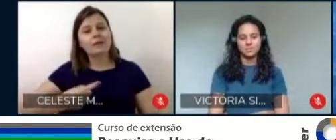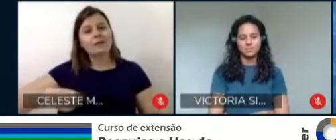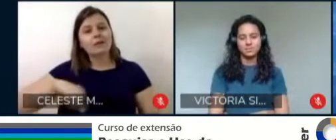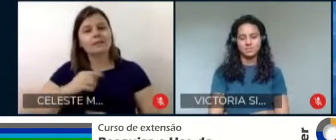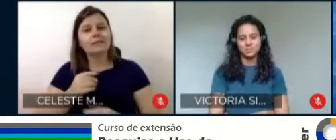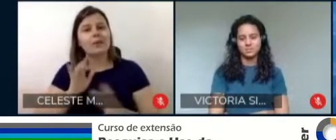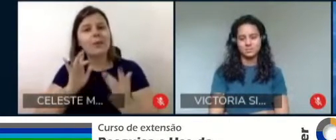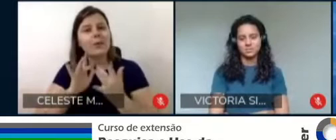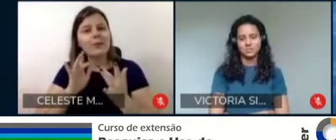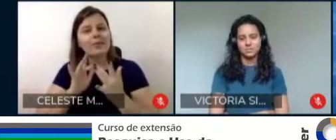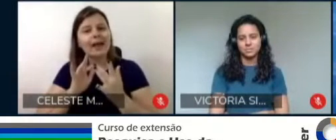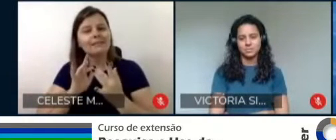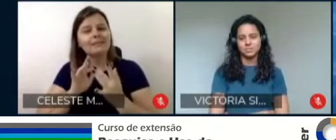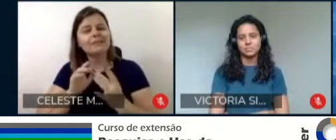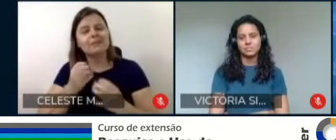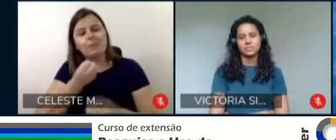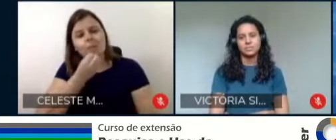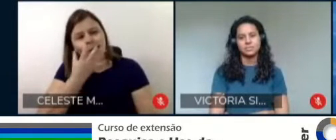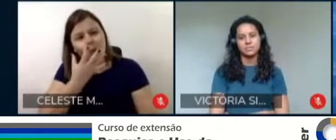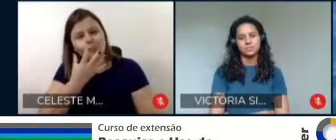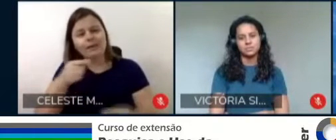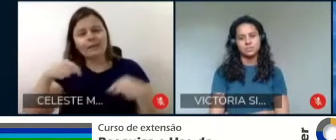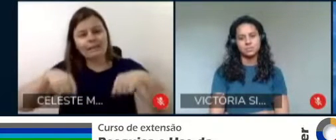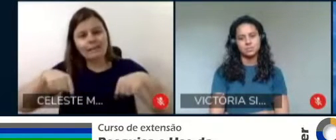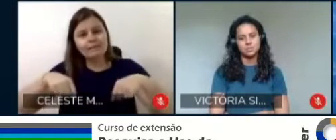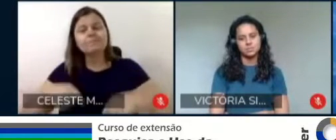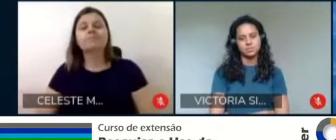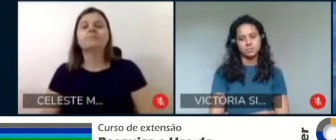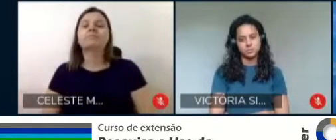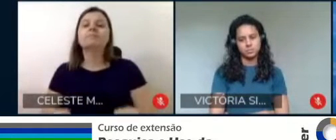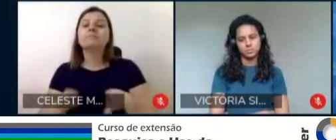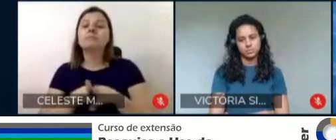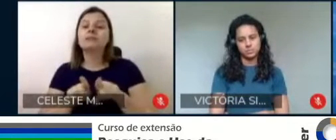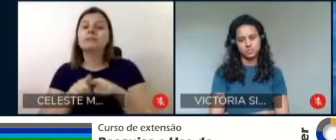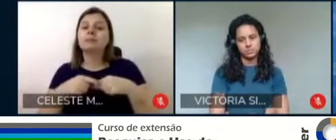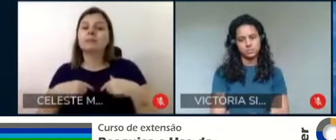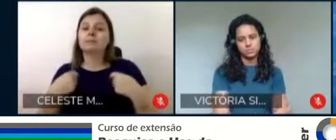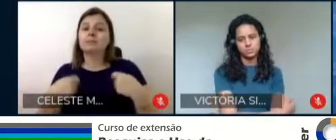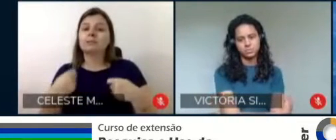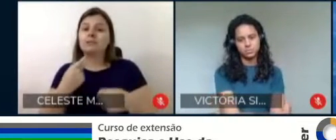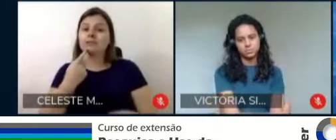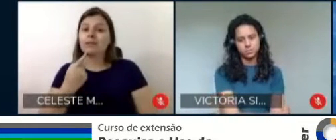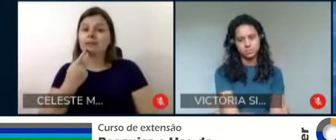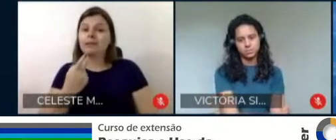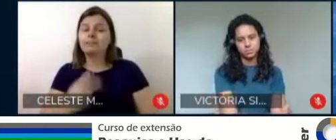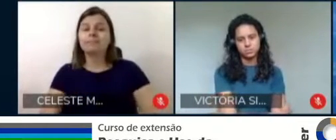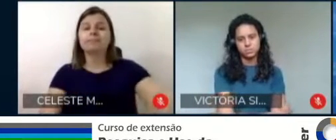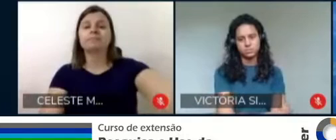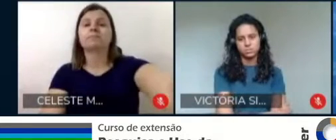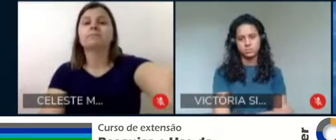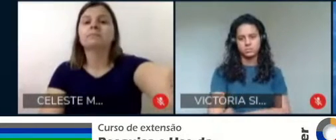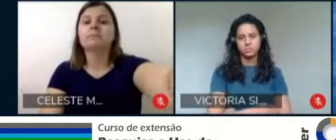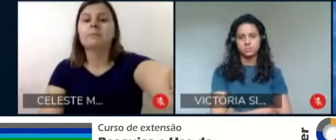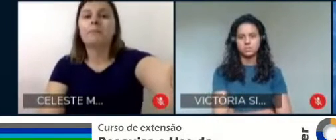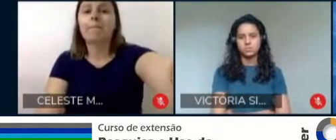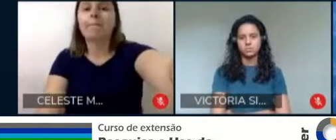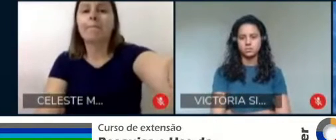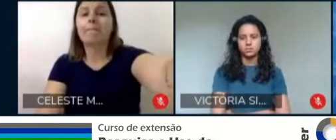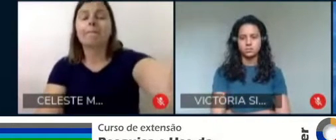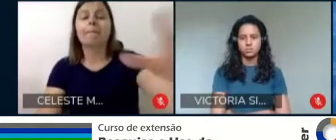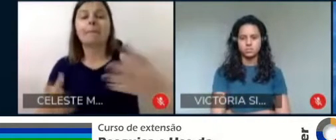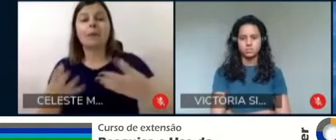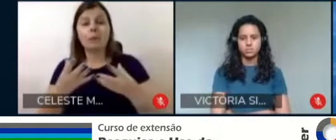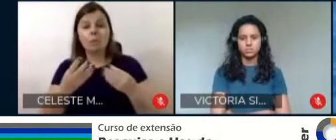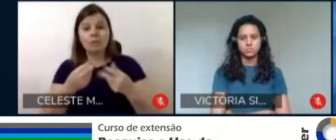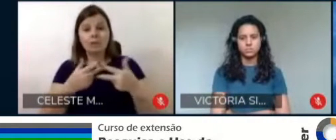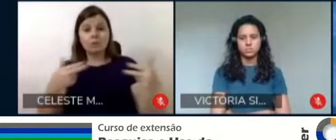aqui. E mais uma coisa que eu preciso dizer é que muitas das coisas que nós vamos ver, eu vou passar um